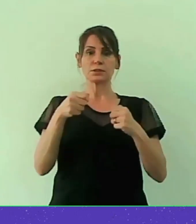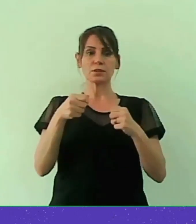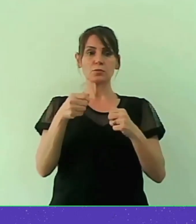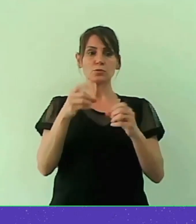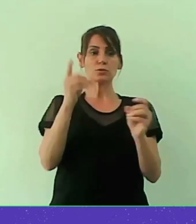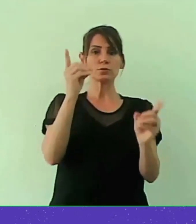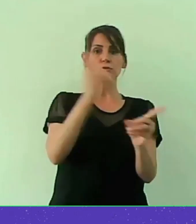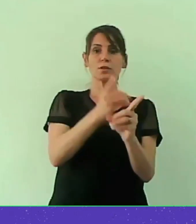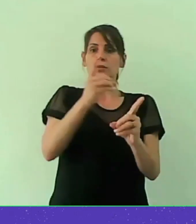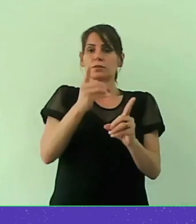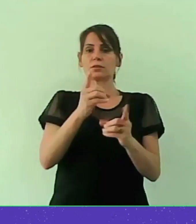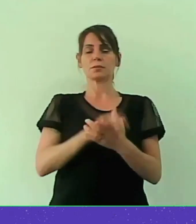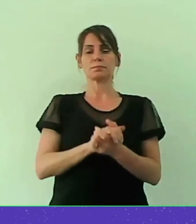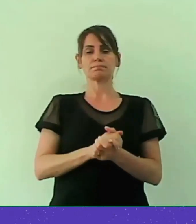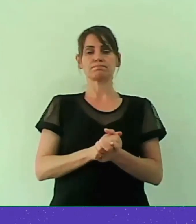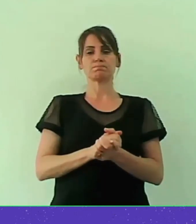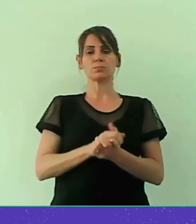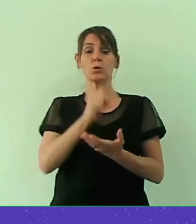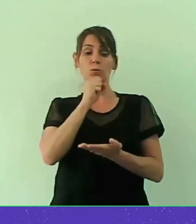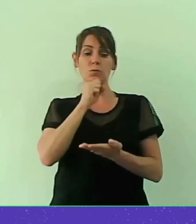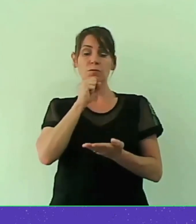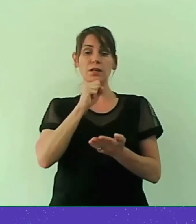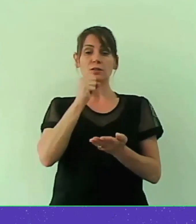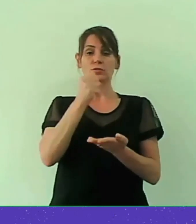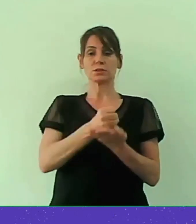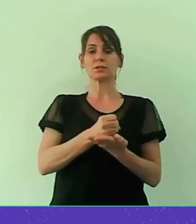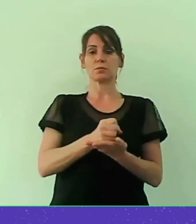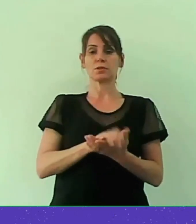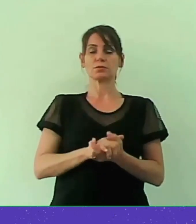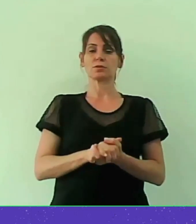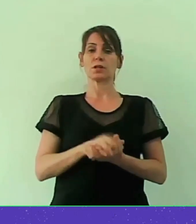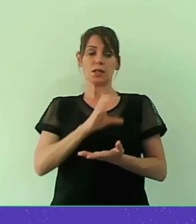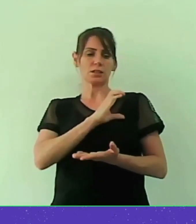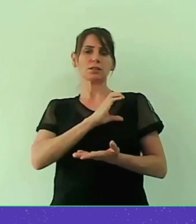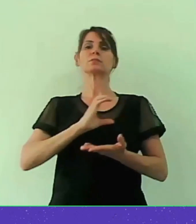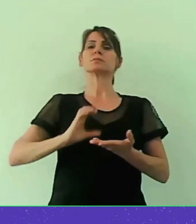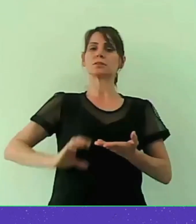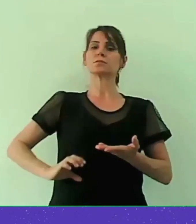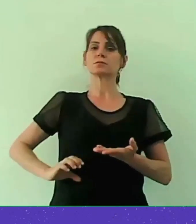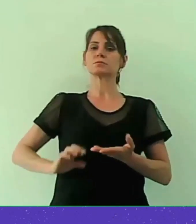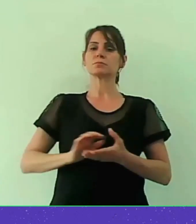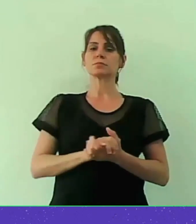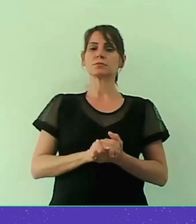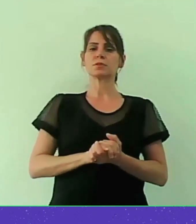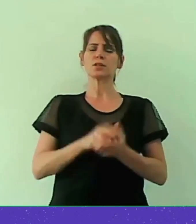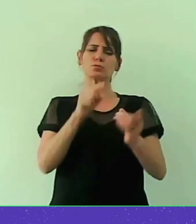Antigo Testamento, era Cristo, era o centro